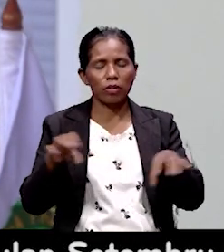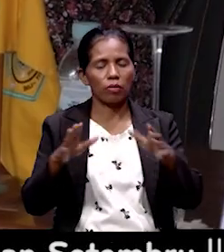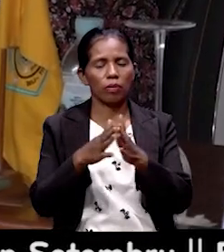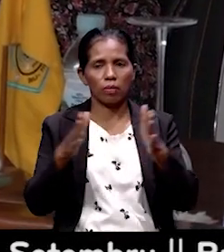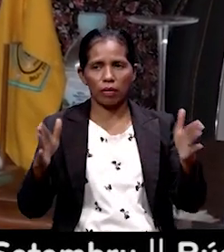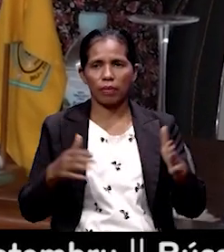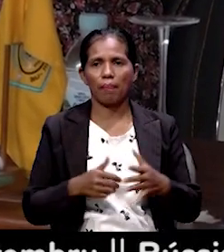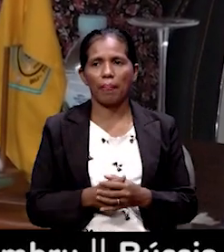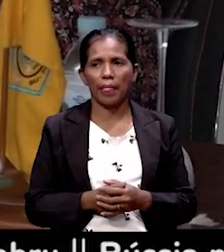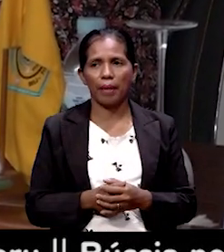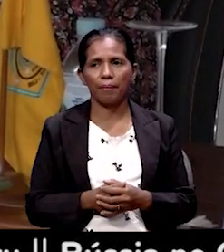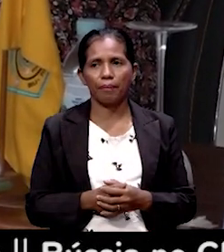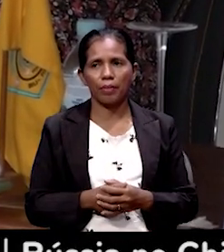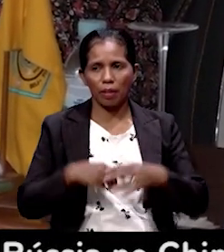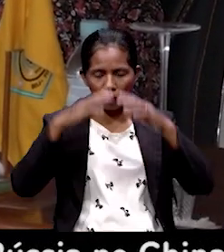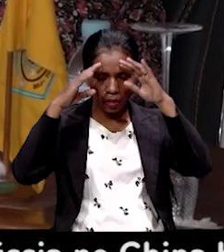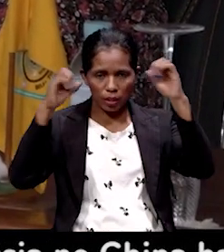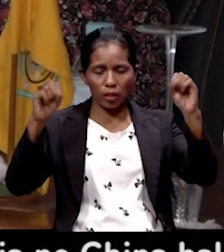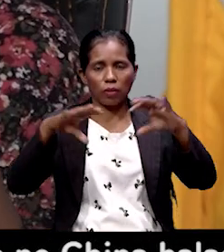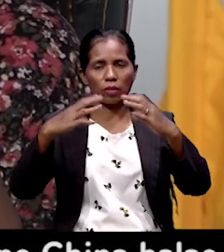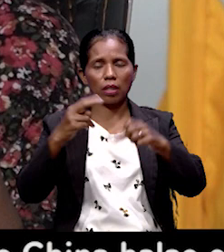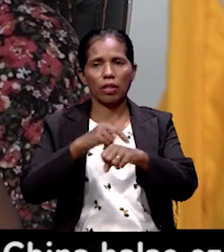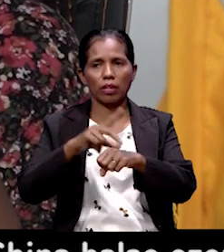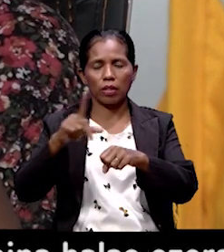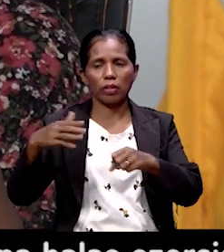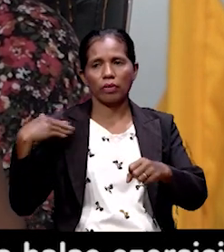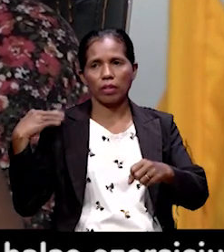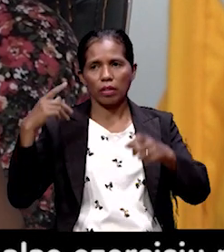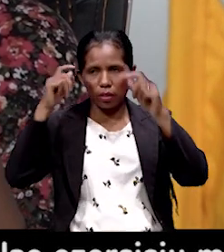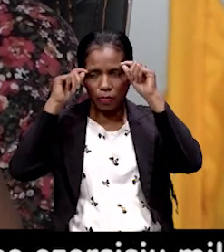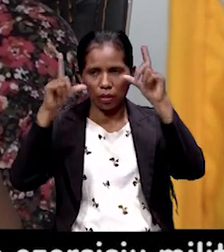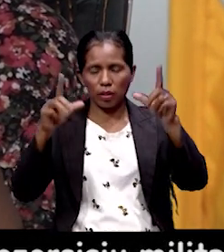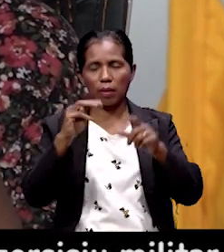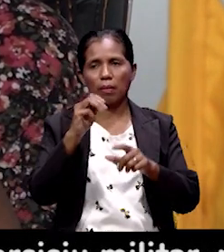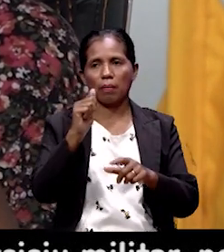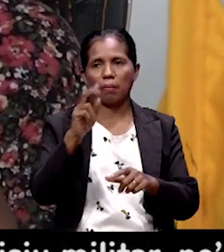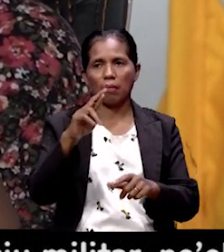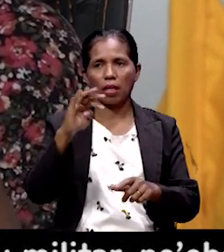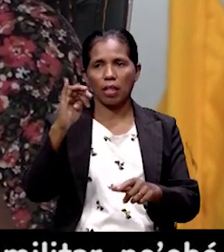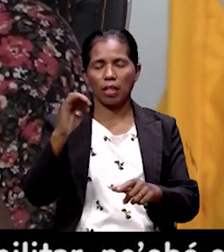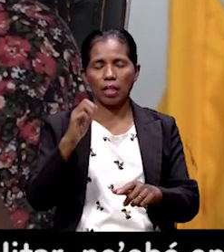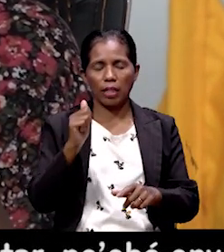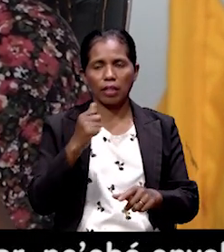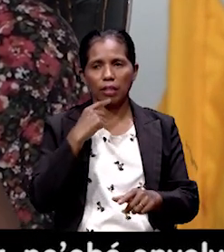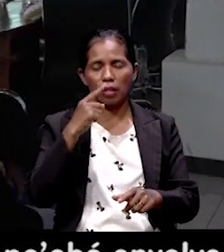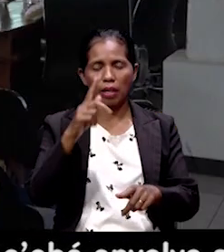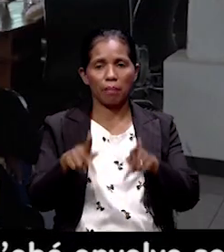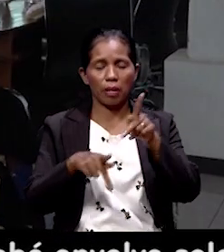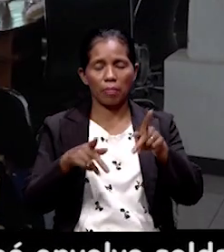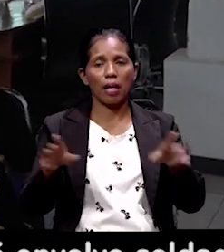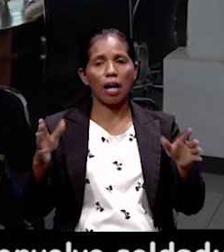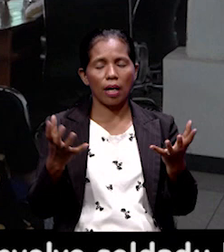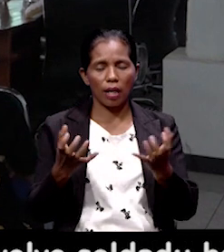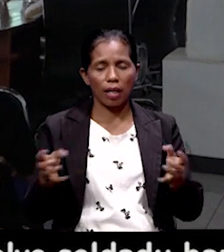quitira. Presidente Conselho Nacional Juventude Timor-Leste, Maria Dadi Magno Haktuir, figura nebedet atu sai